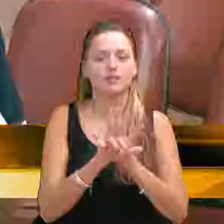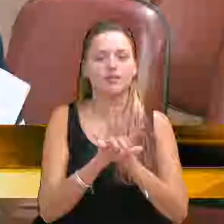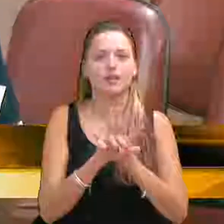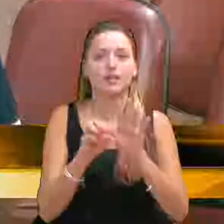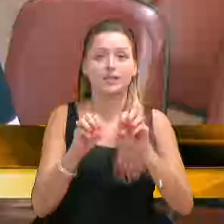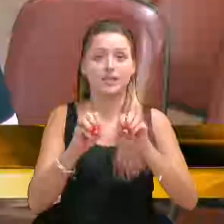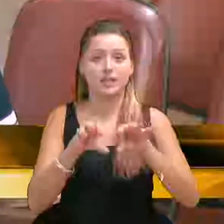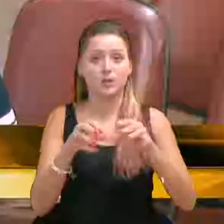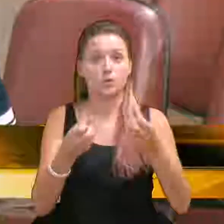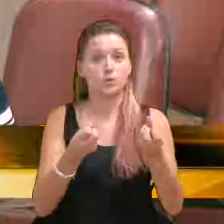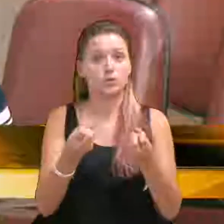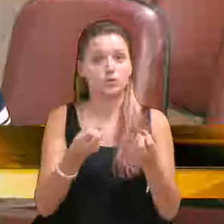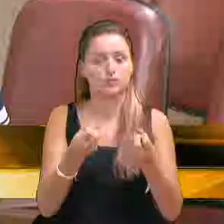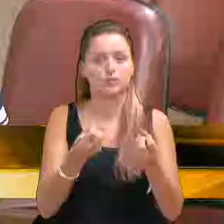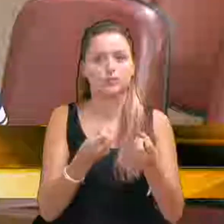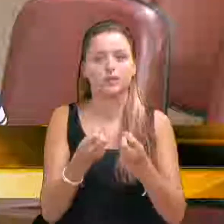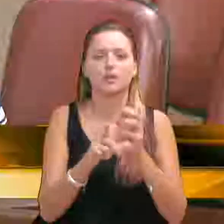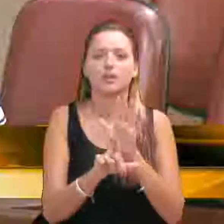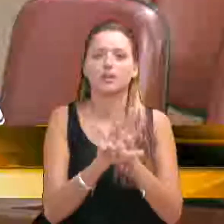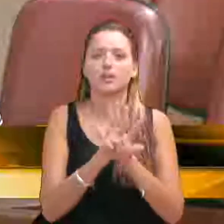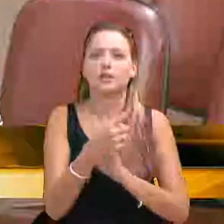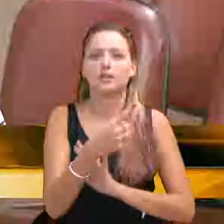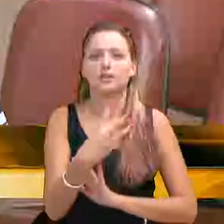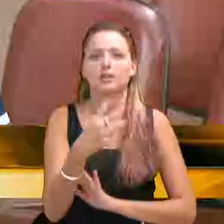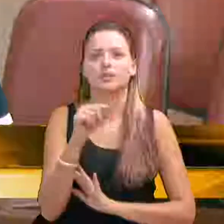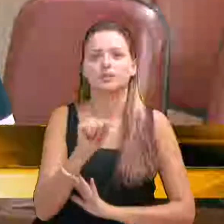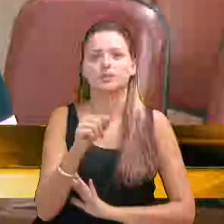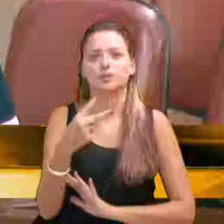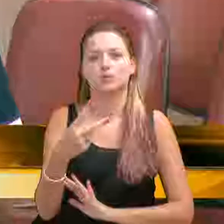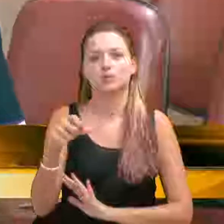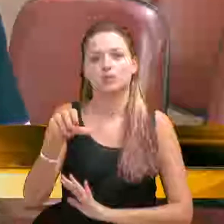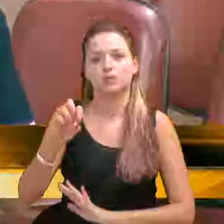acesos. A Lei